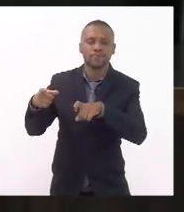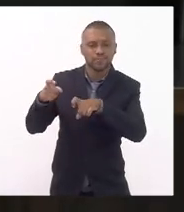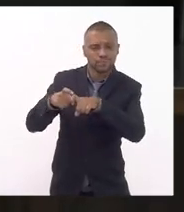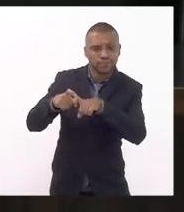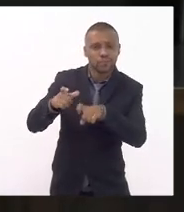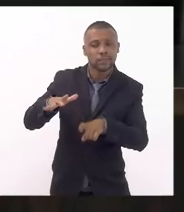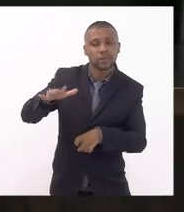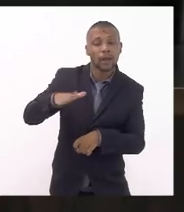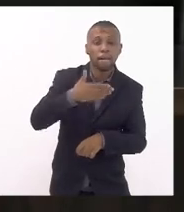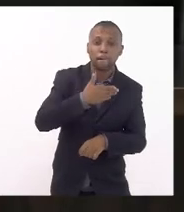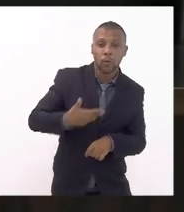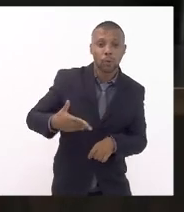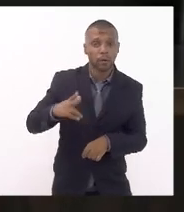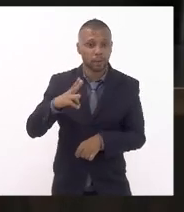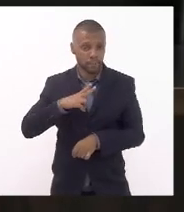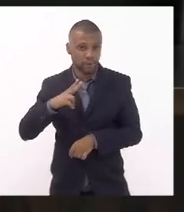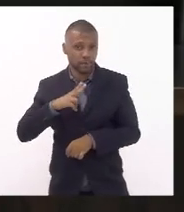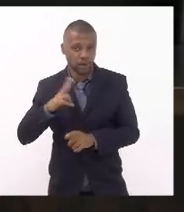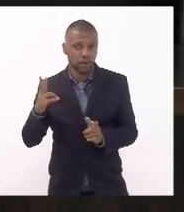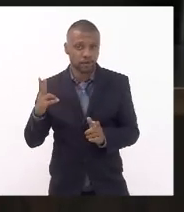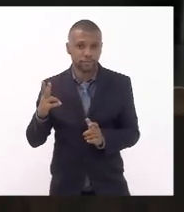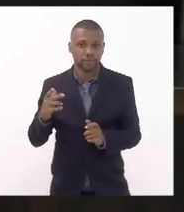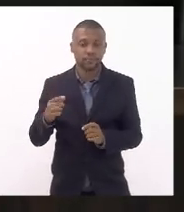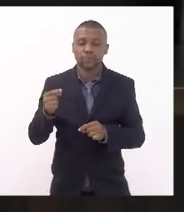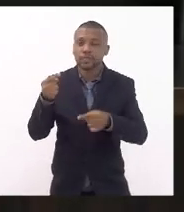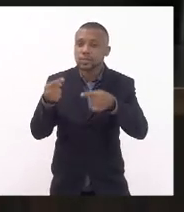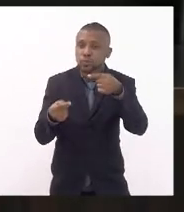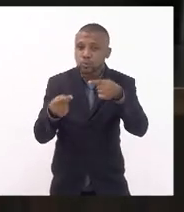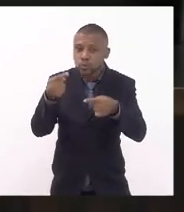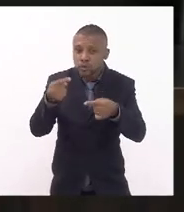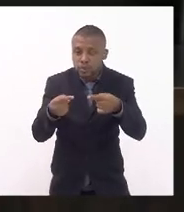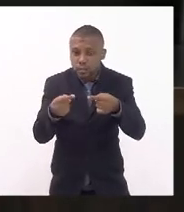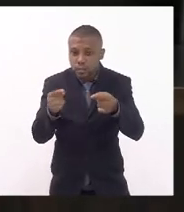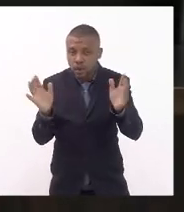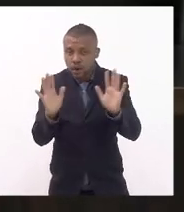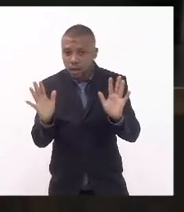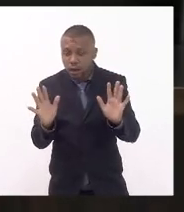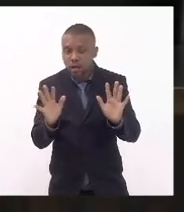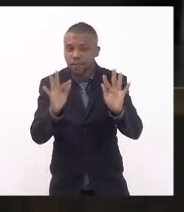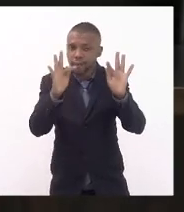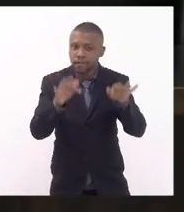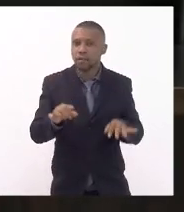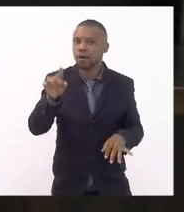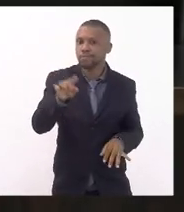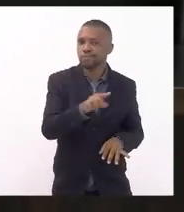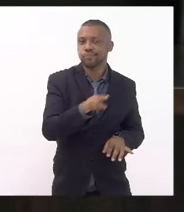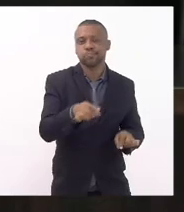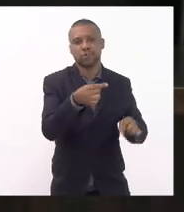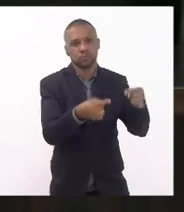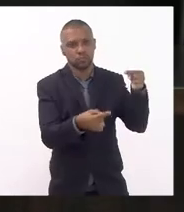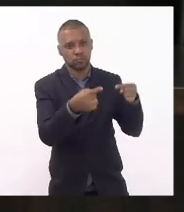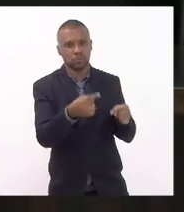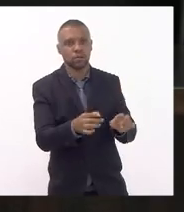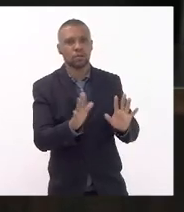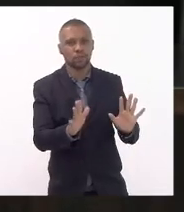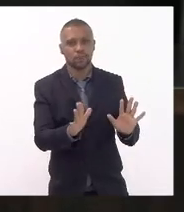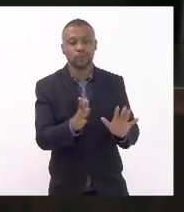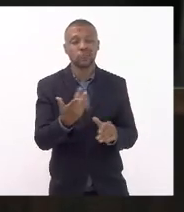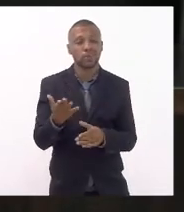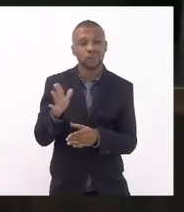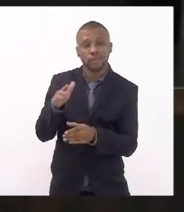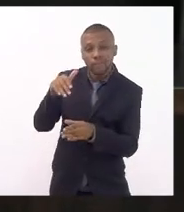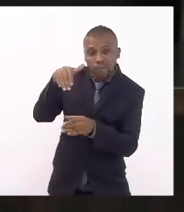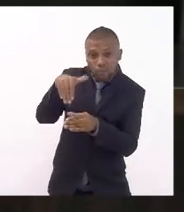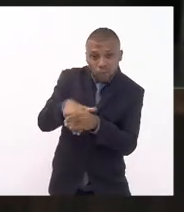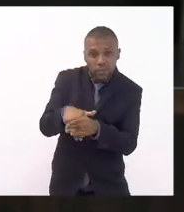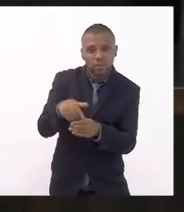do Rio de Janeiro. Em discussão, não havendo quem queira discutir, encerrada a discussão. Em